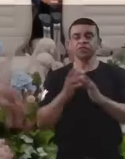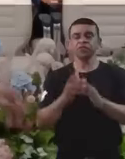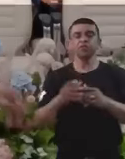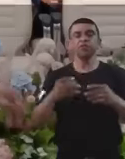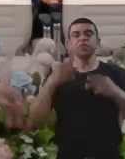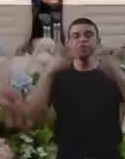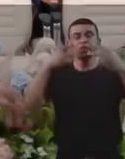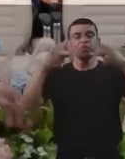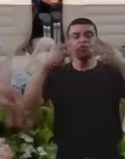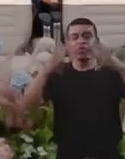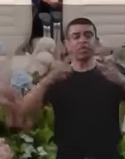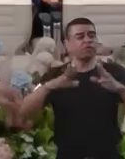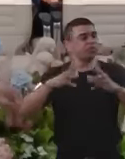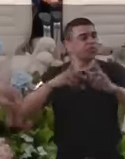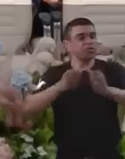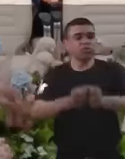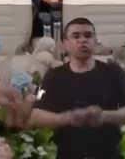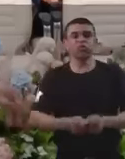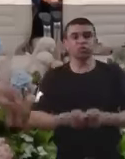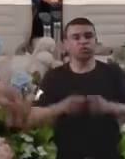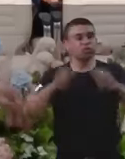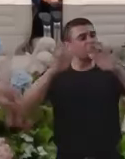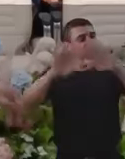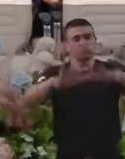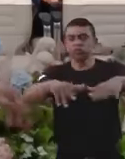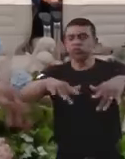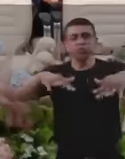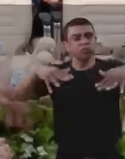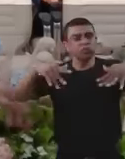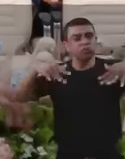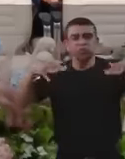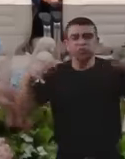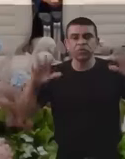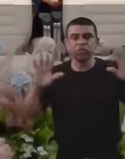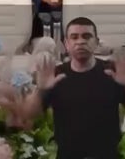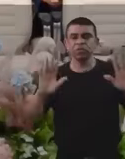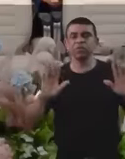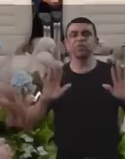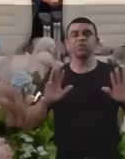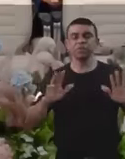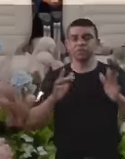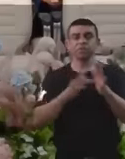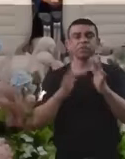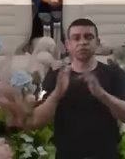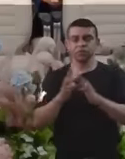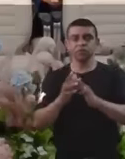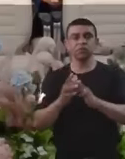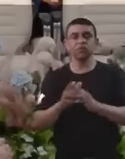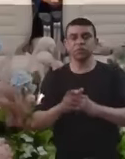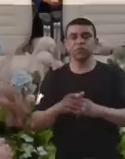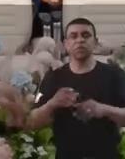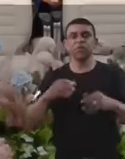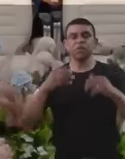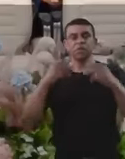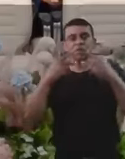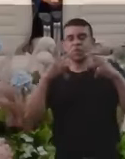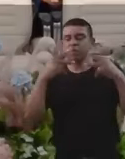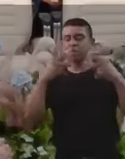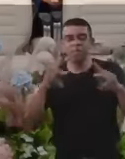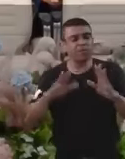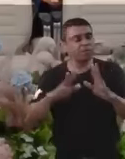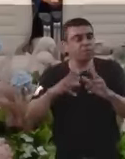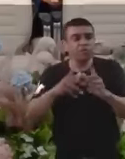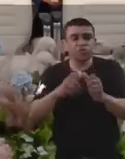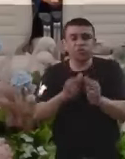tem um ministério profético, evangelístico, vai valorizar os ímpios, estará entre eles, com